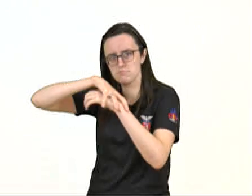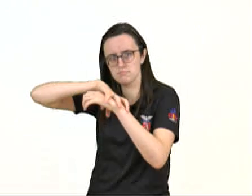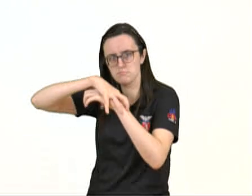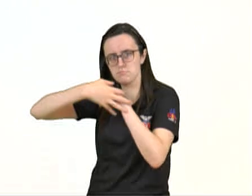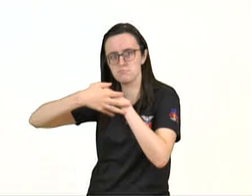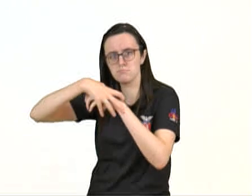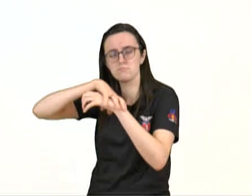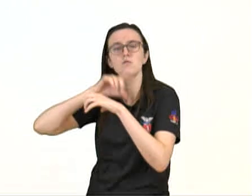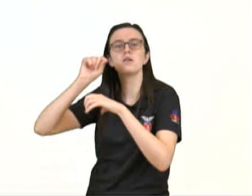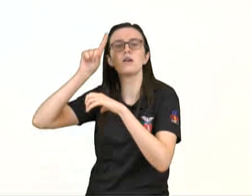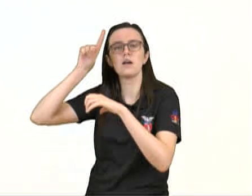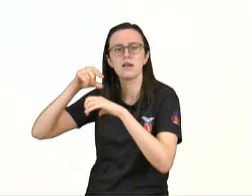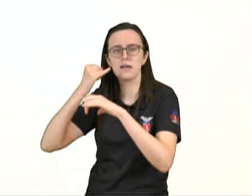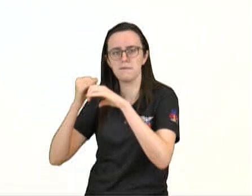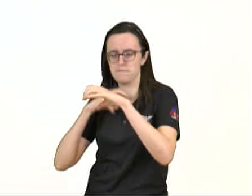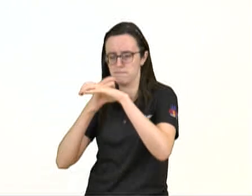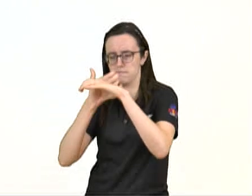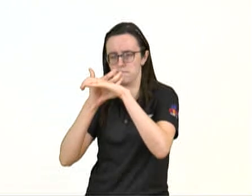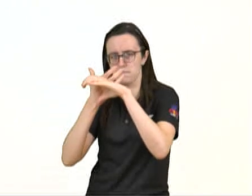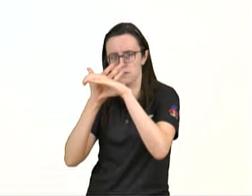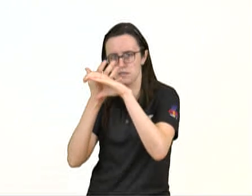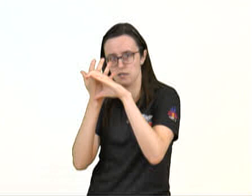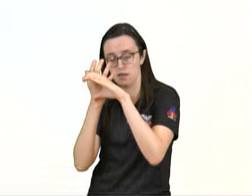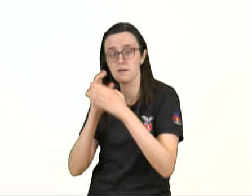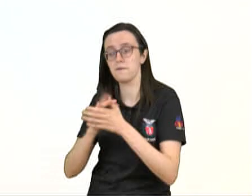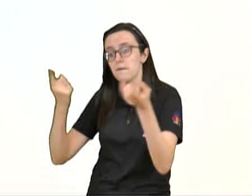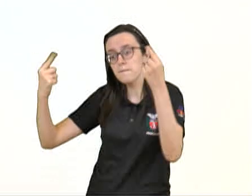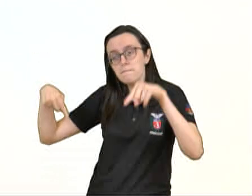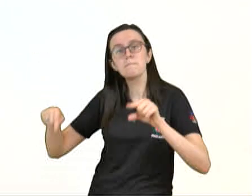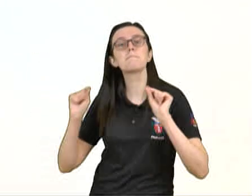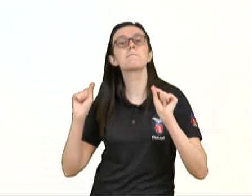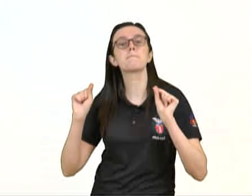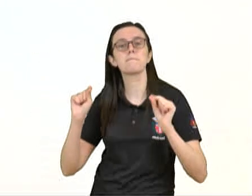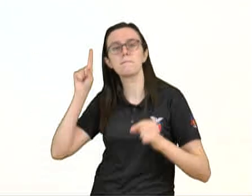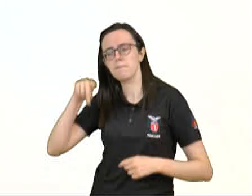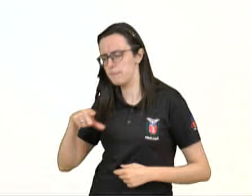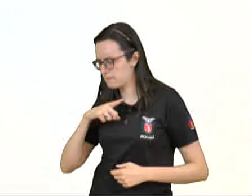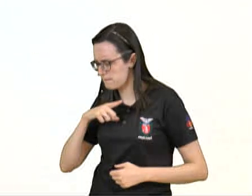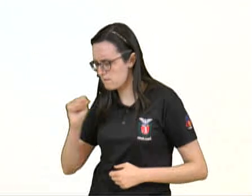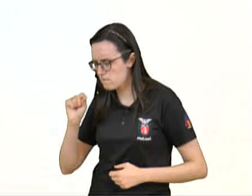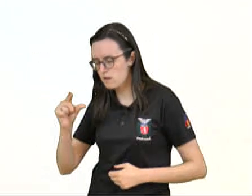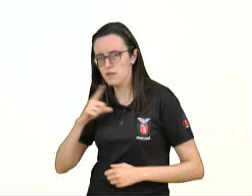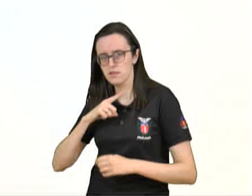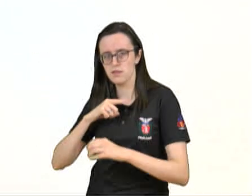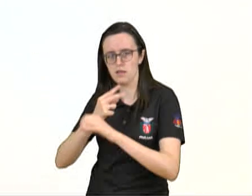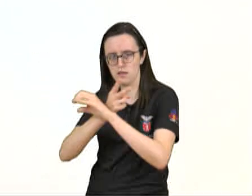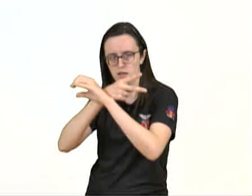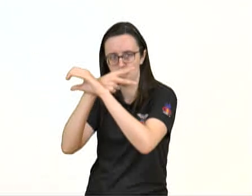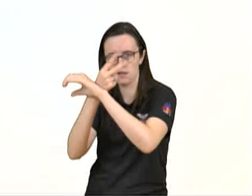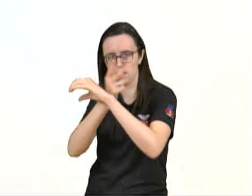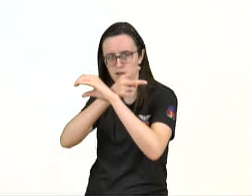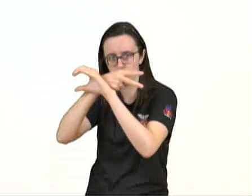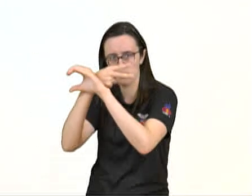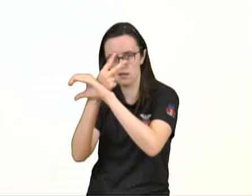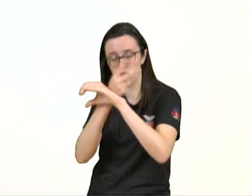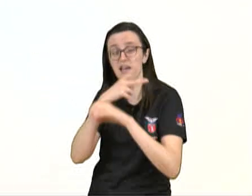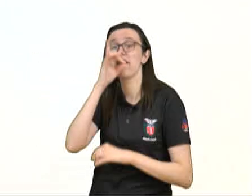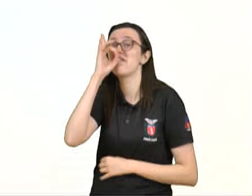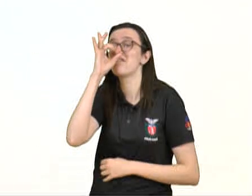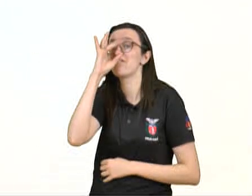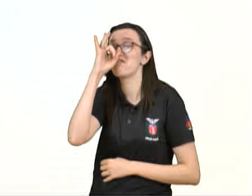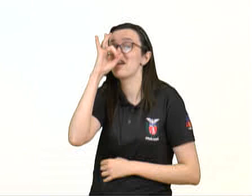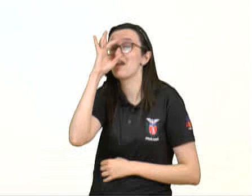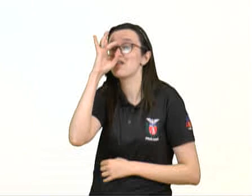de sílica. E a terceira informação, dotadas de dois flagelos, com coloração esverdeada